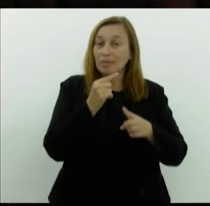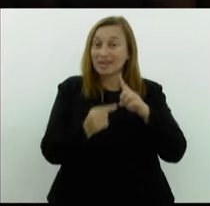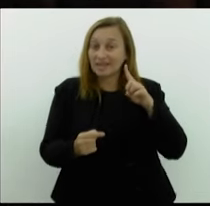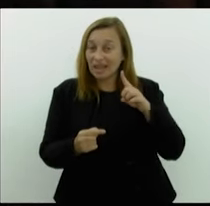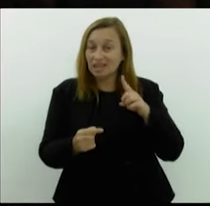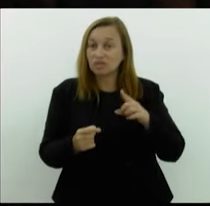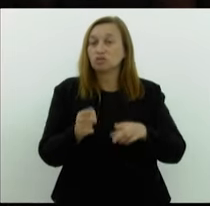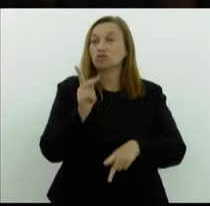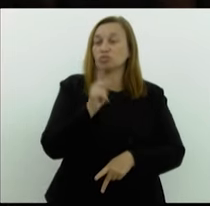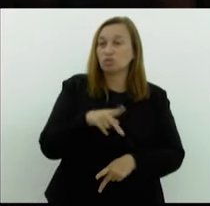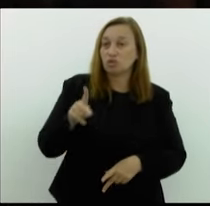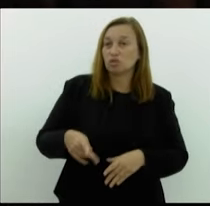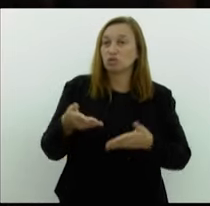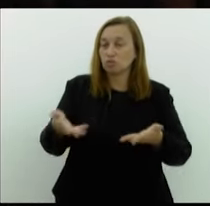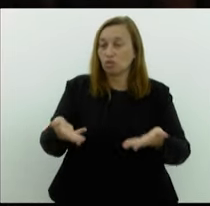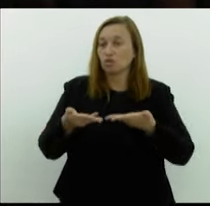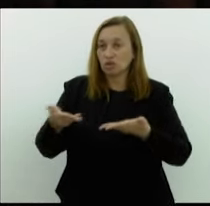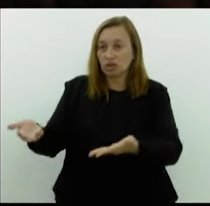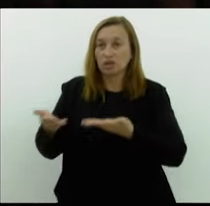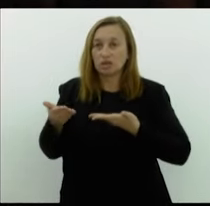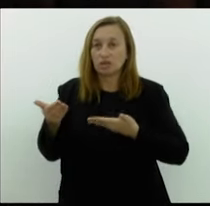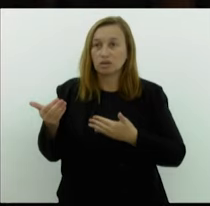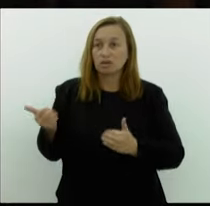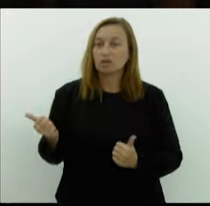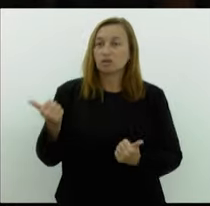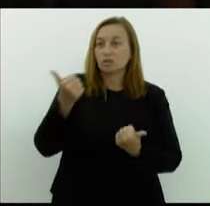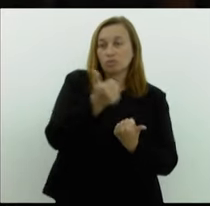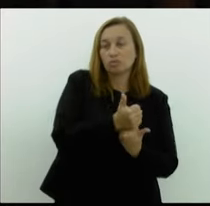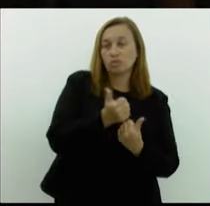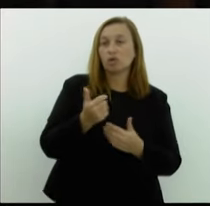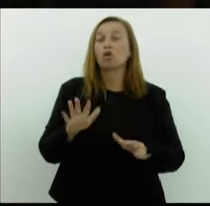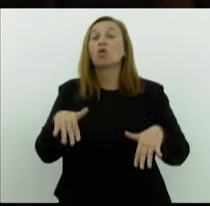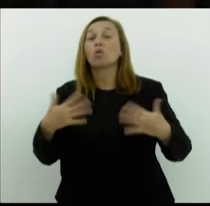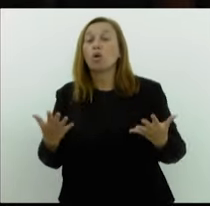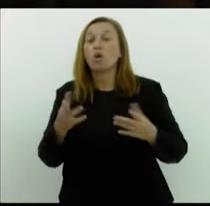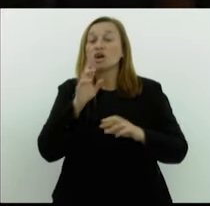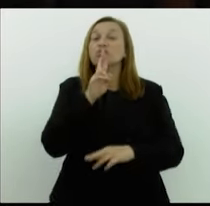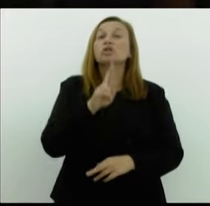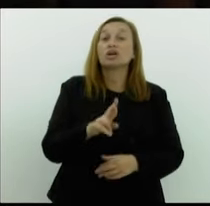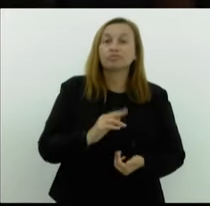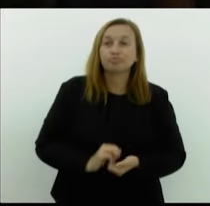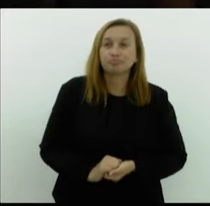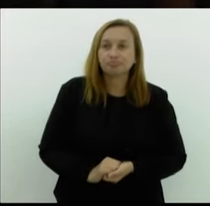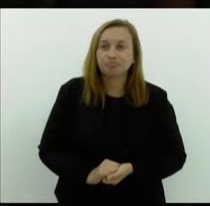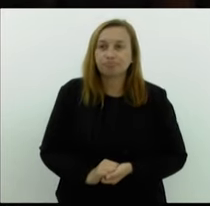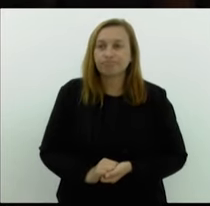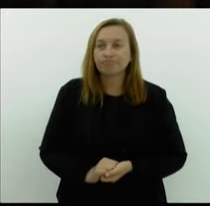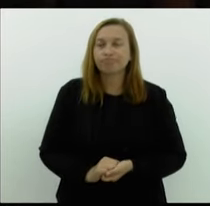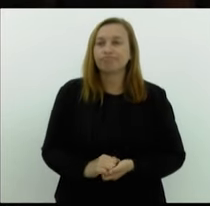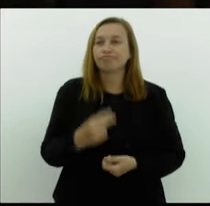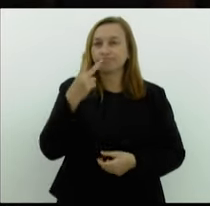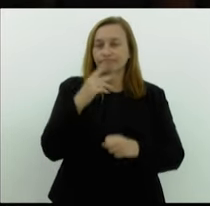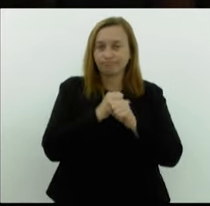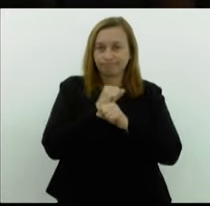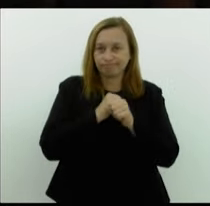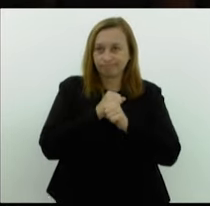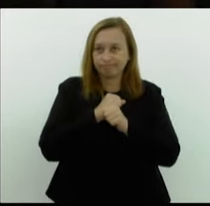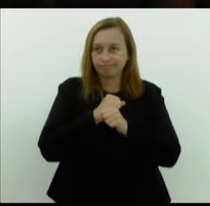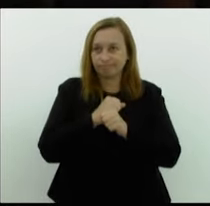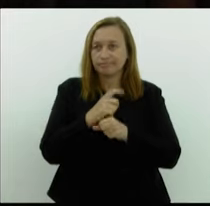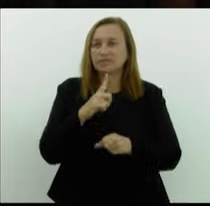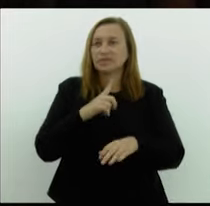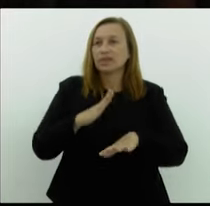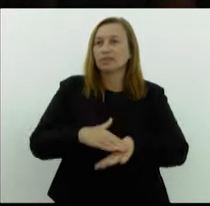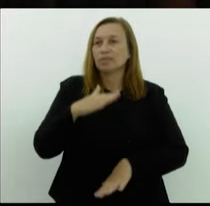dos professores convocados estão tomando posse. Qual foi o resultado disso? É que nesses dois anos, teve